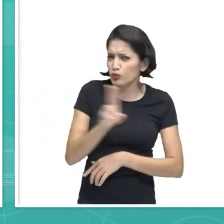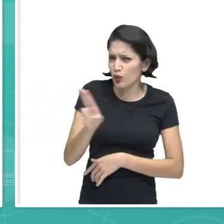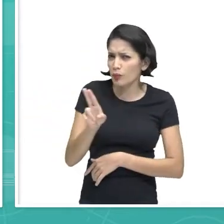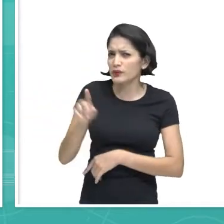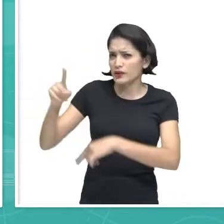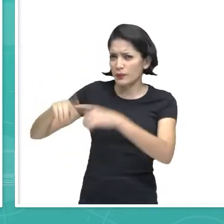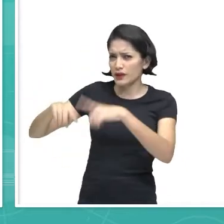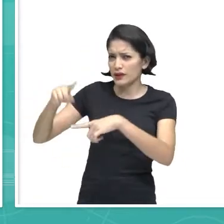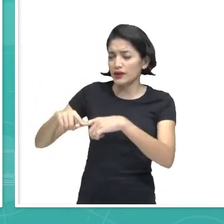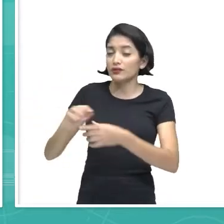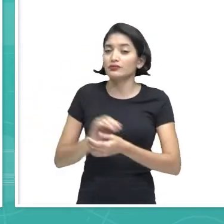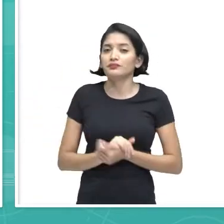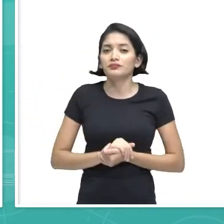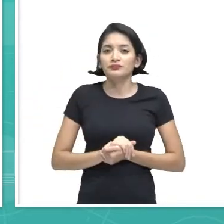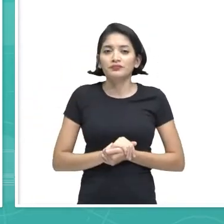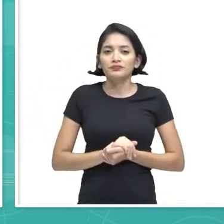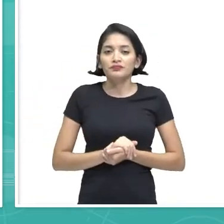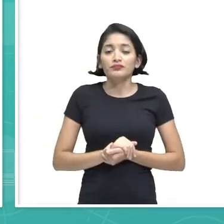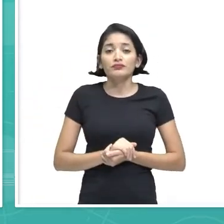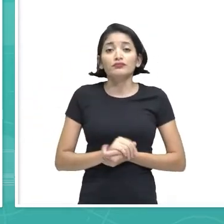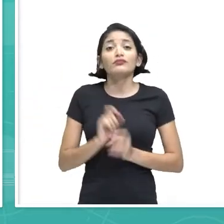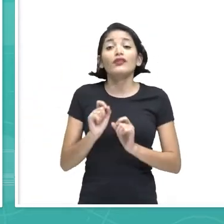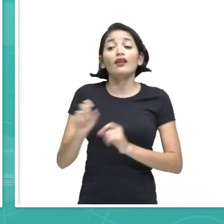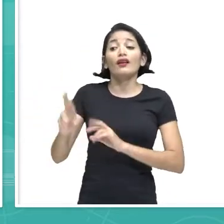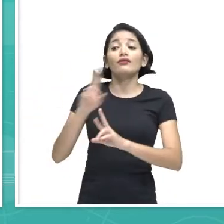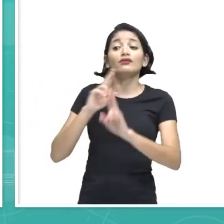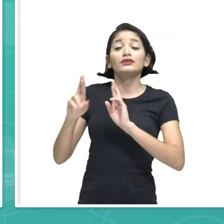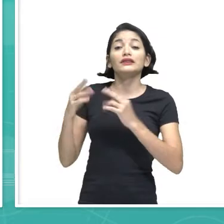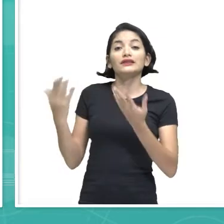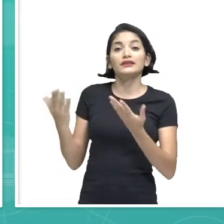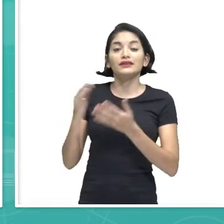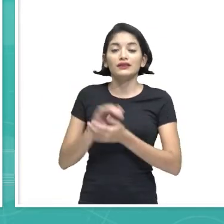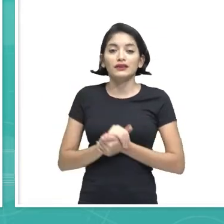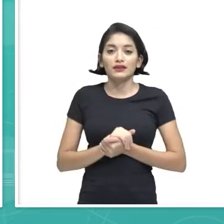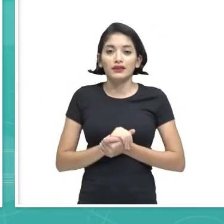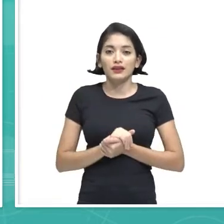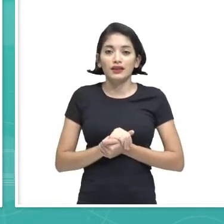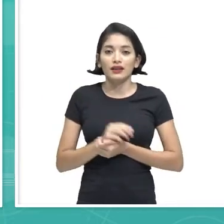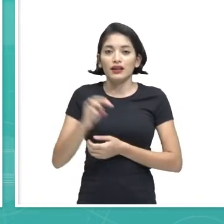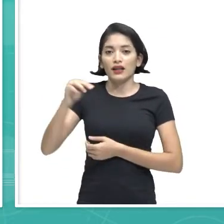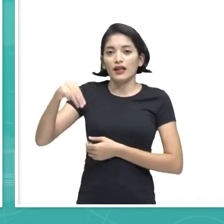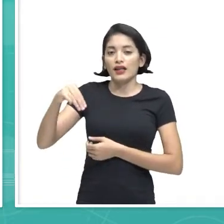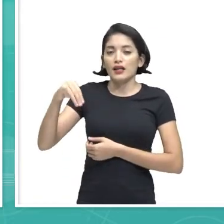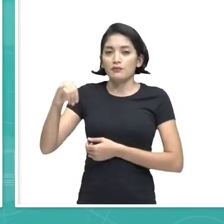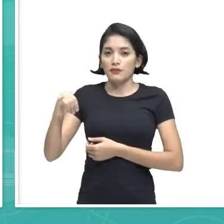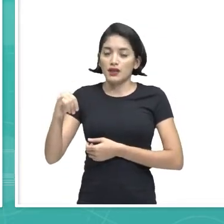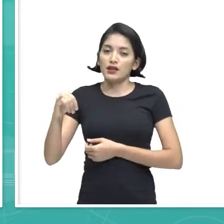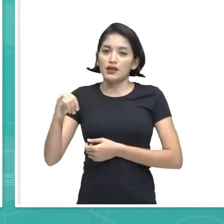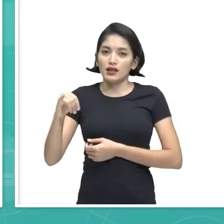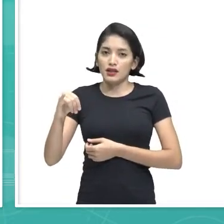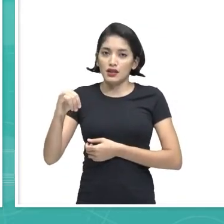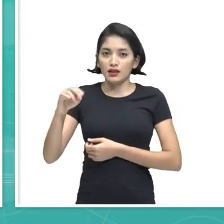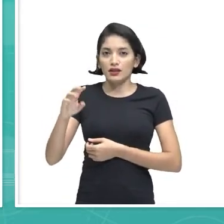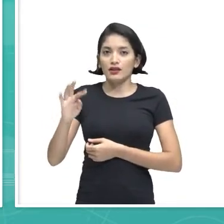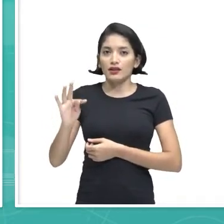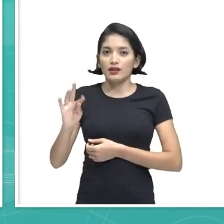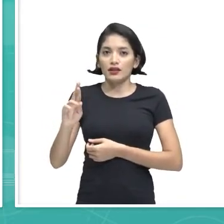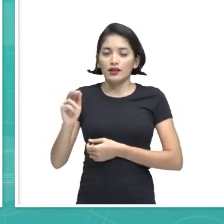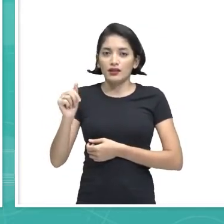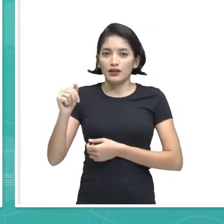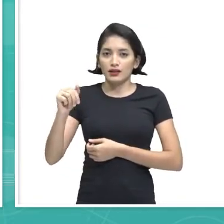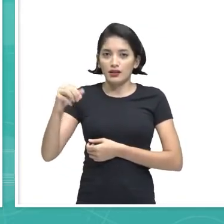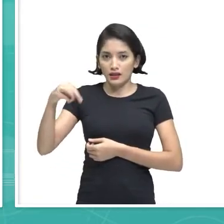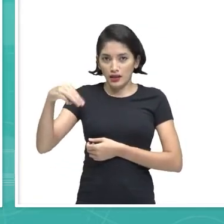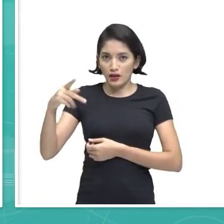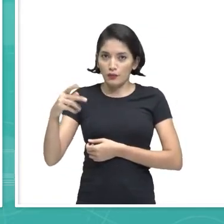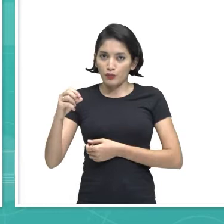equipamento? Vamos lá. Quem vai responder aí? É o mini trampolim. Então, para fazer esse